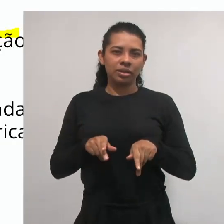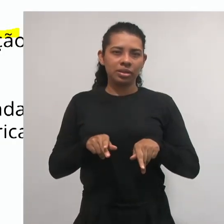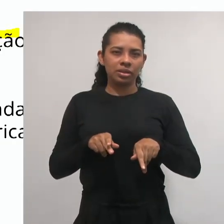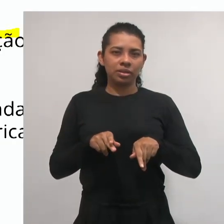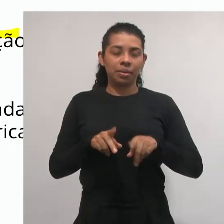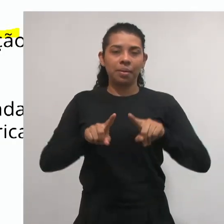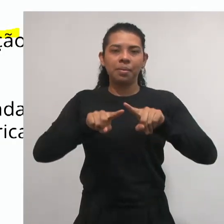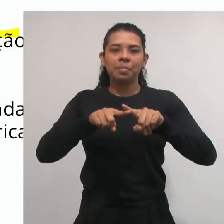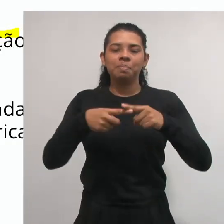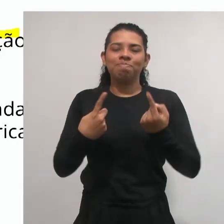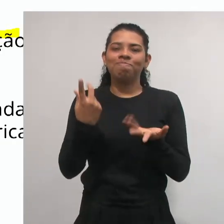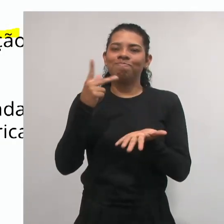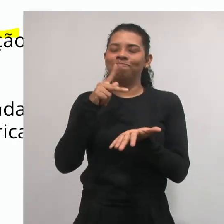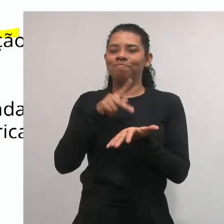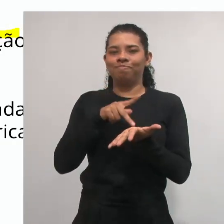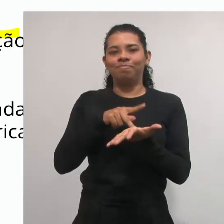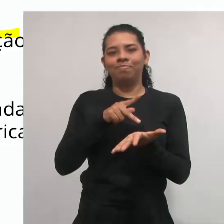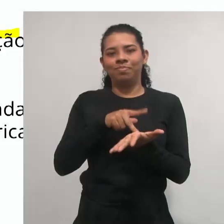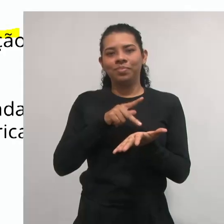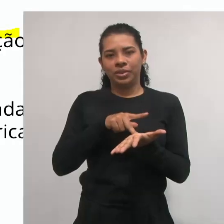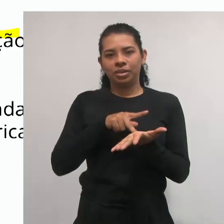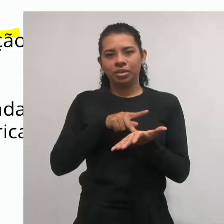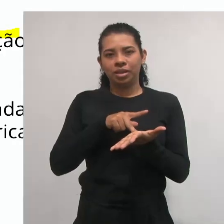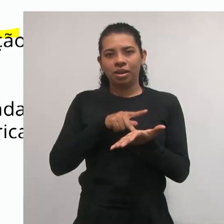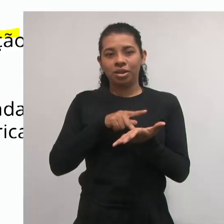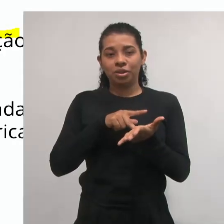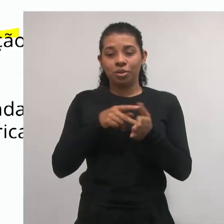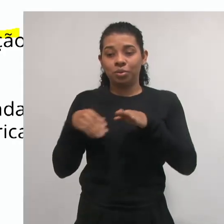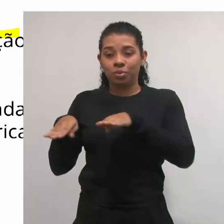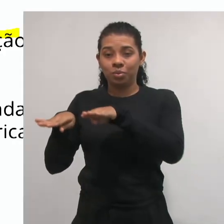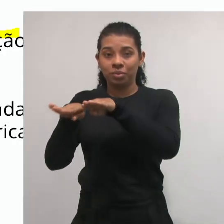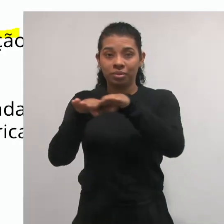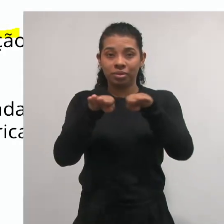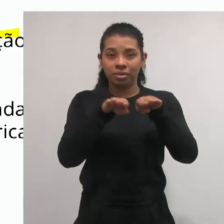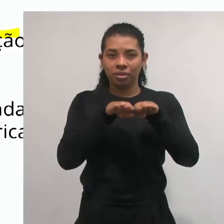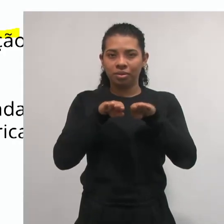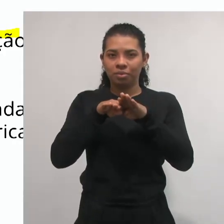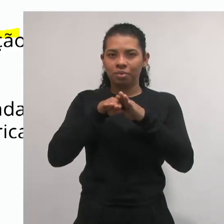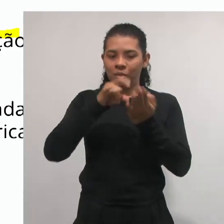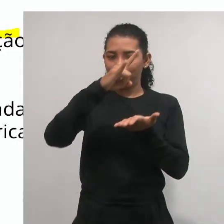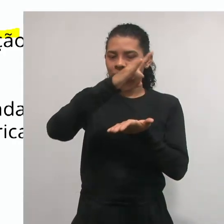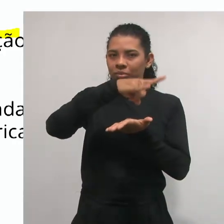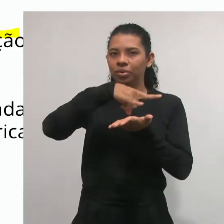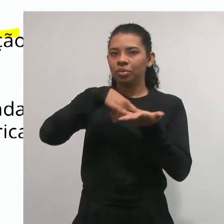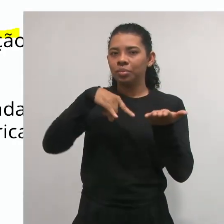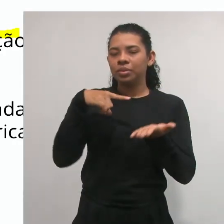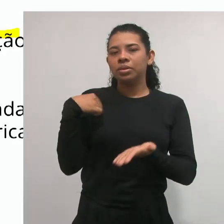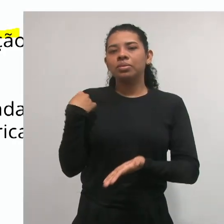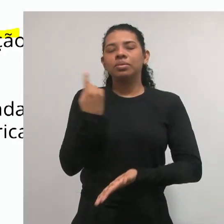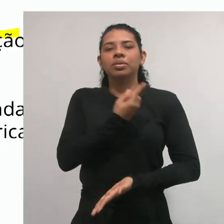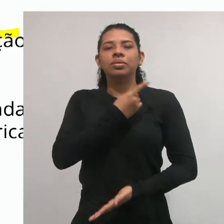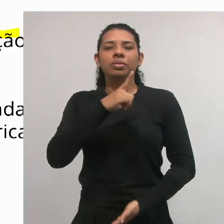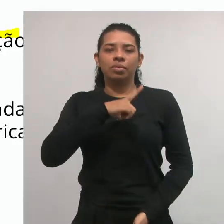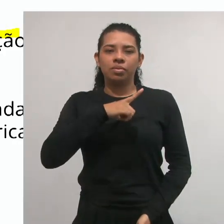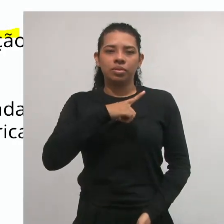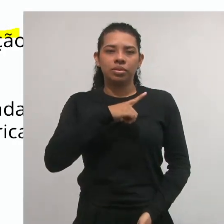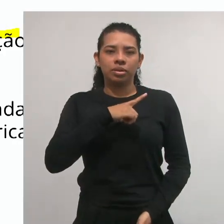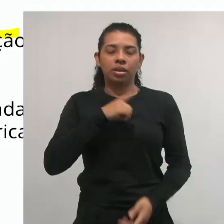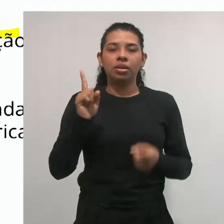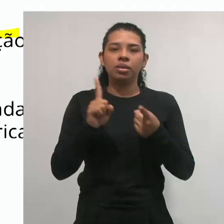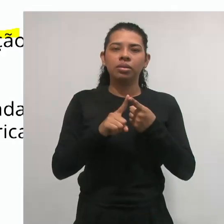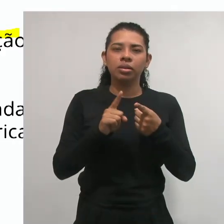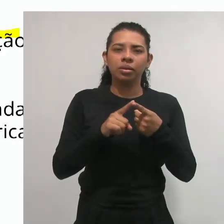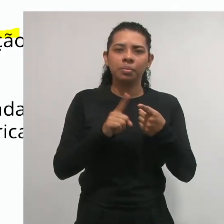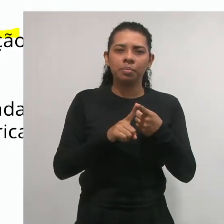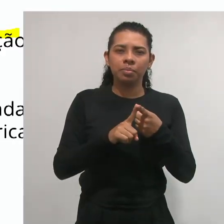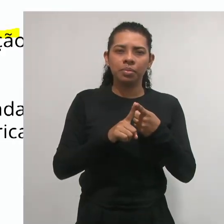culturais. Então, a realidade ela não está em compasso com os documentos que nós temos e